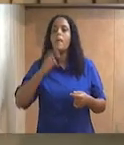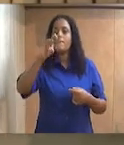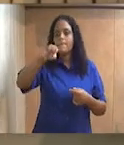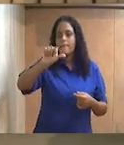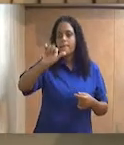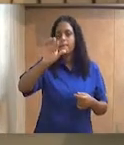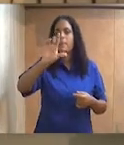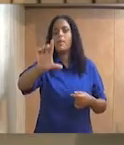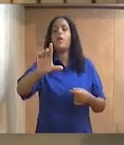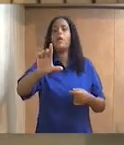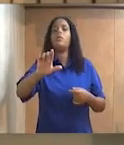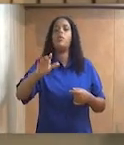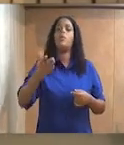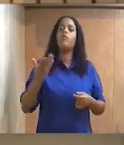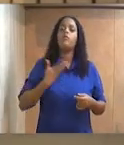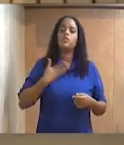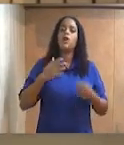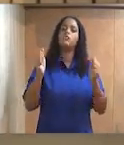e eu vou votar com os colegas.